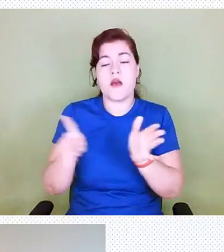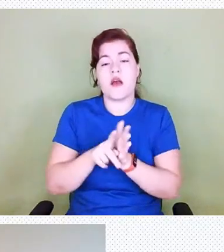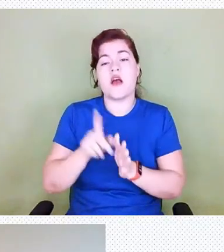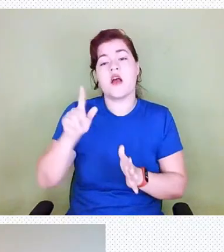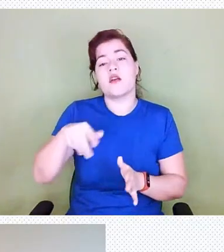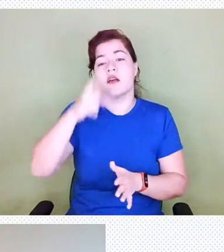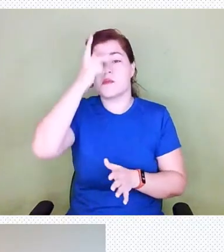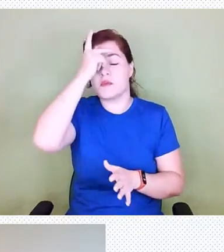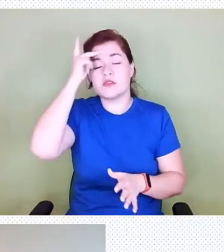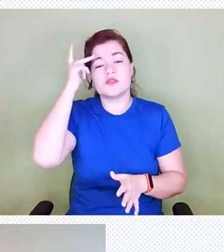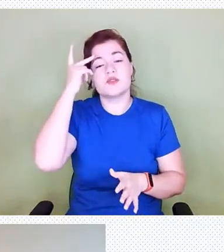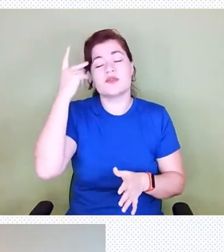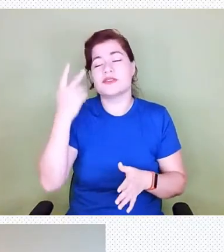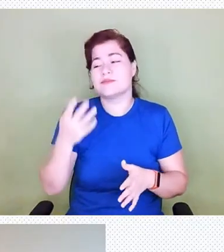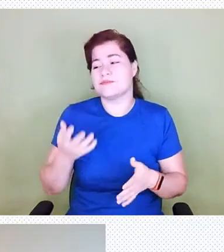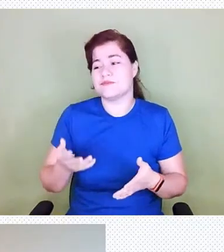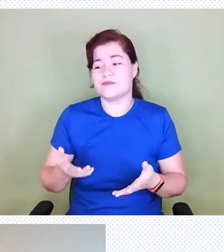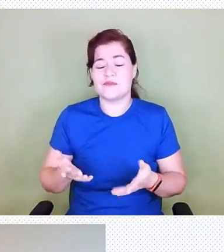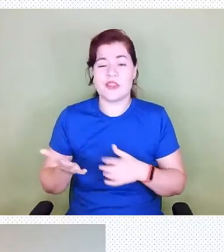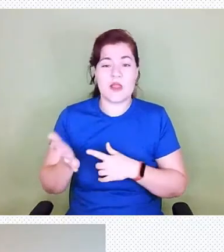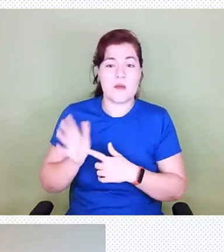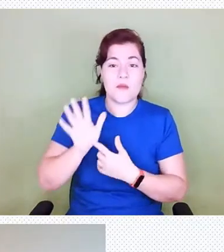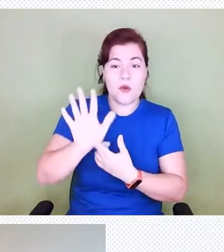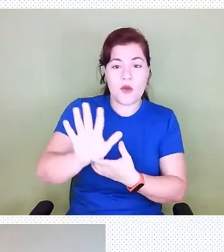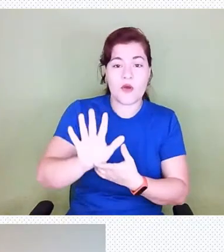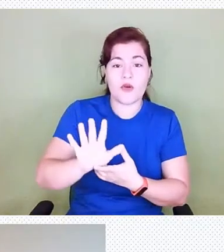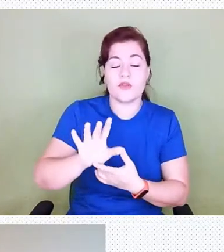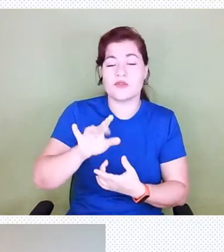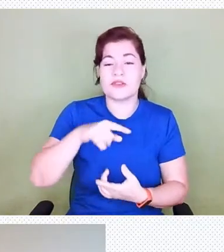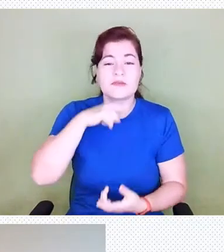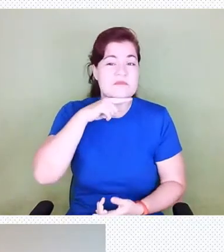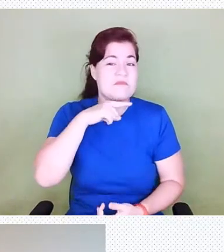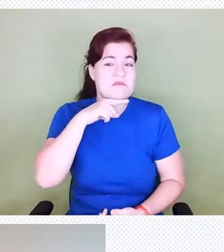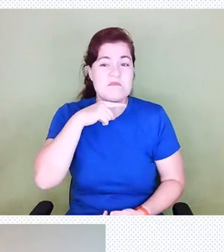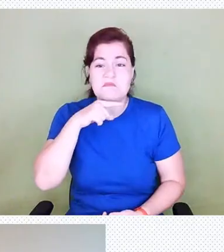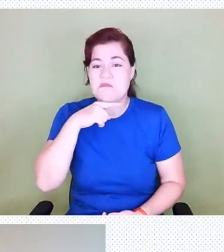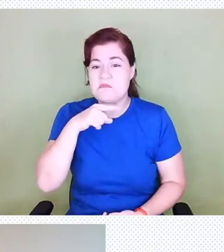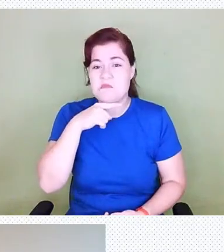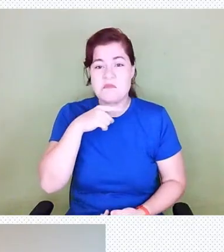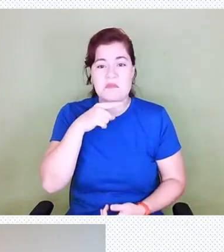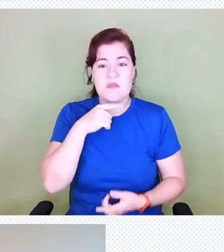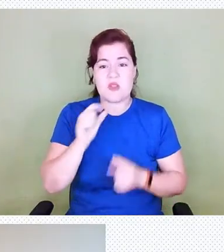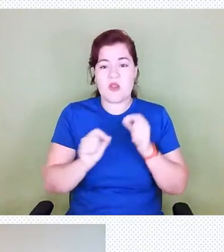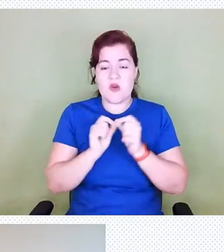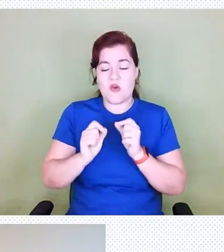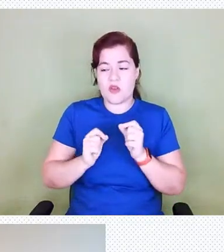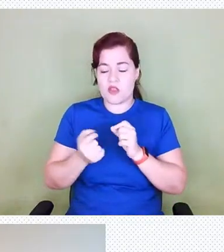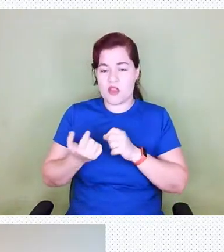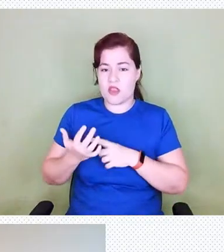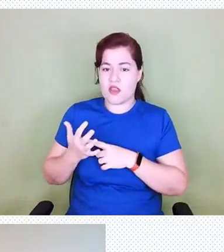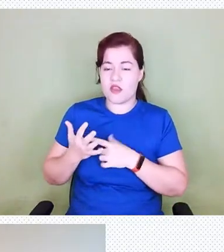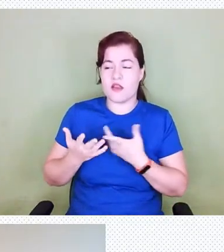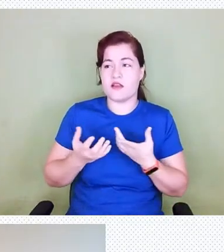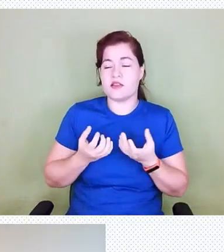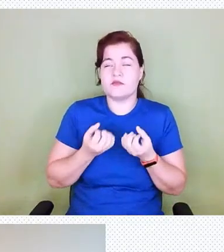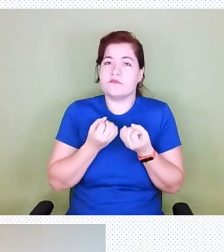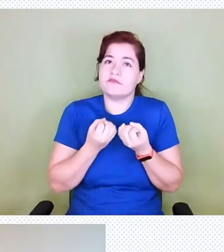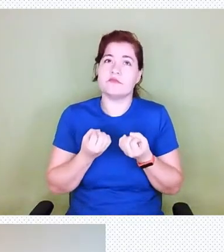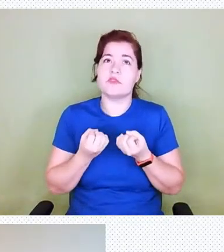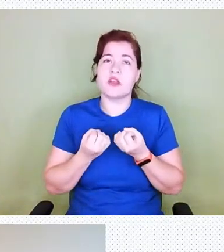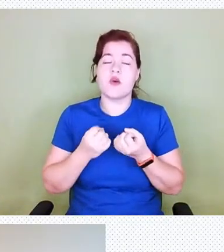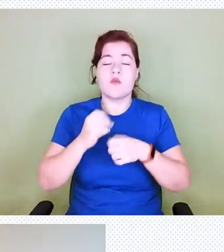pessoas até que demonstram incapacidade, Nani, de um gesto de cordialidade,